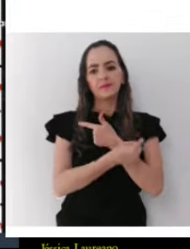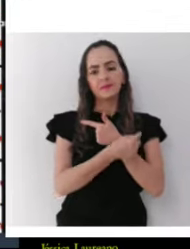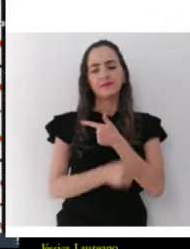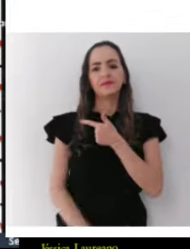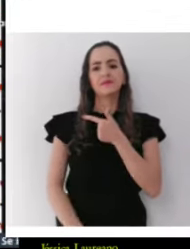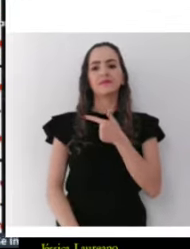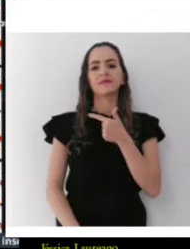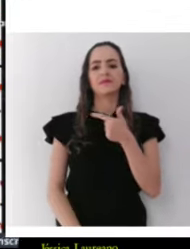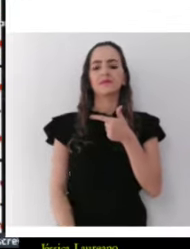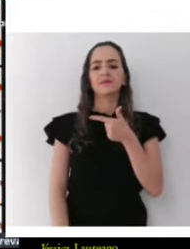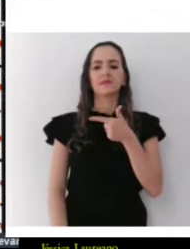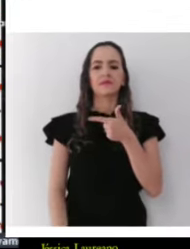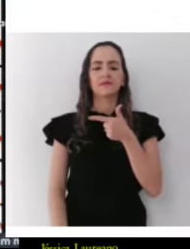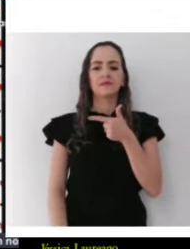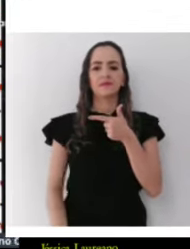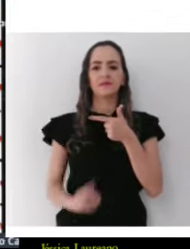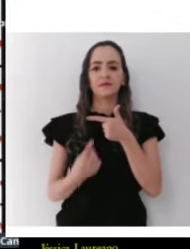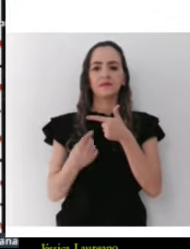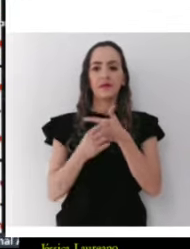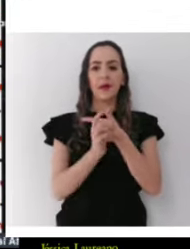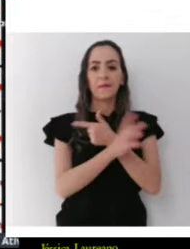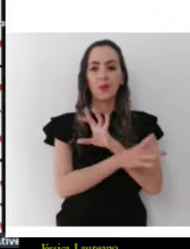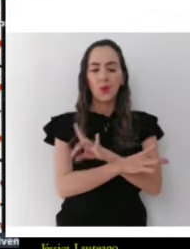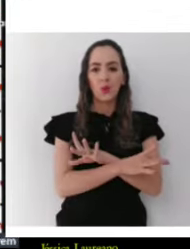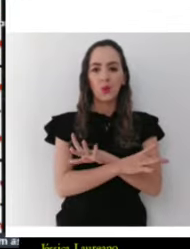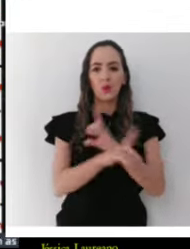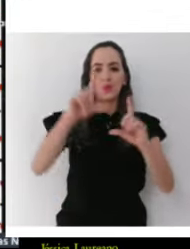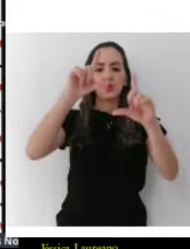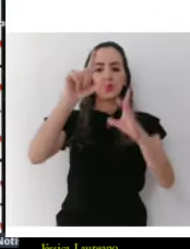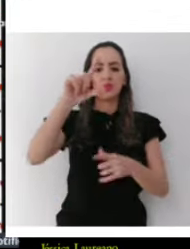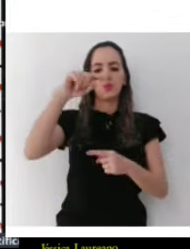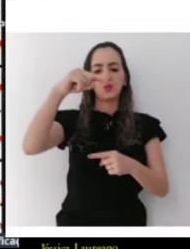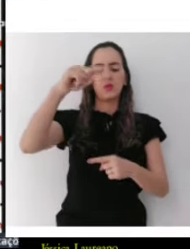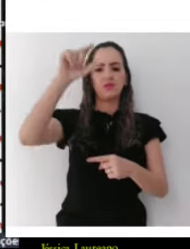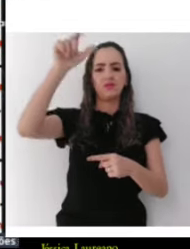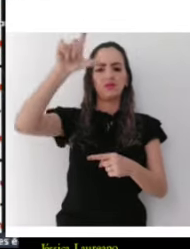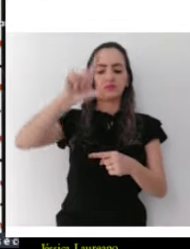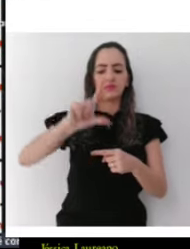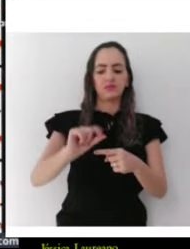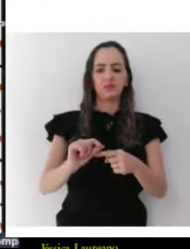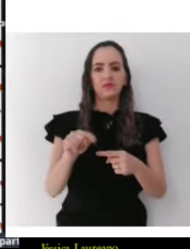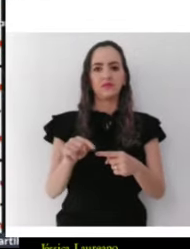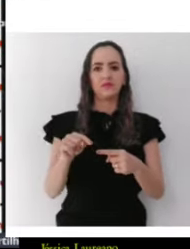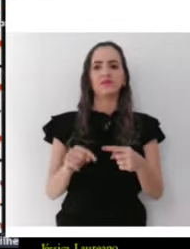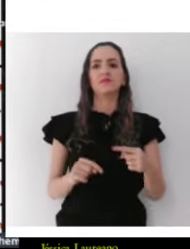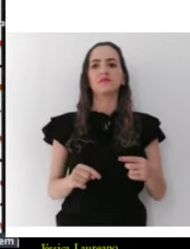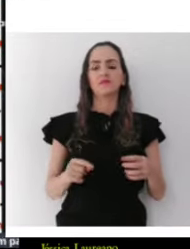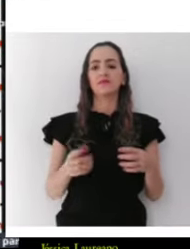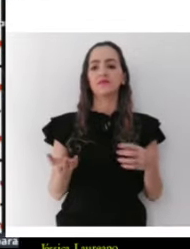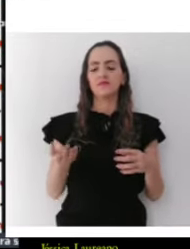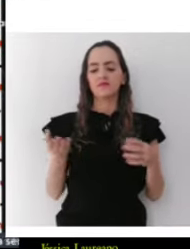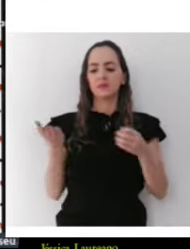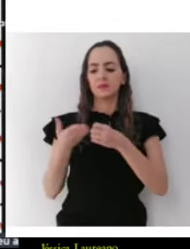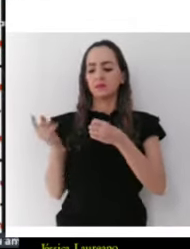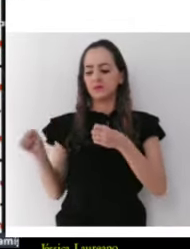você acabar em 0. Quando você vai acabar em 0, você vai perceber que você fez, botou 6 vezes